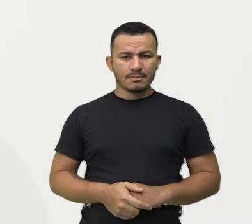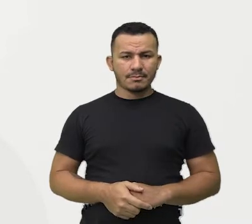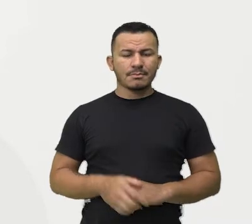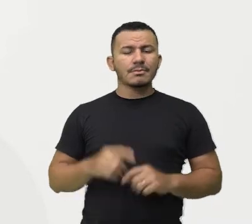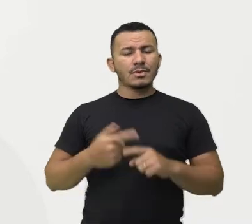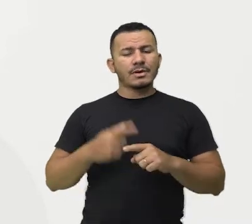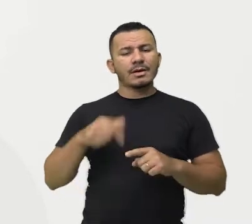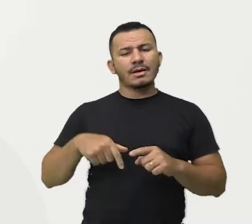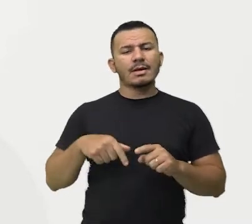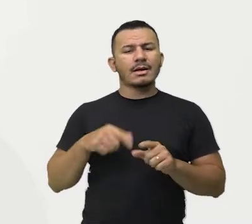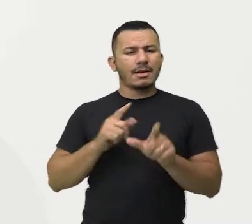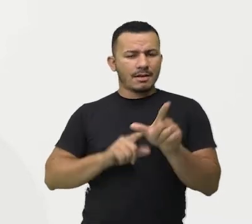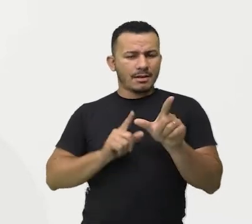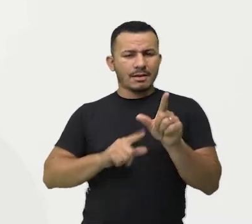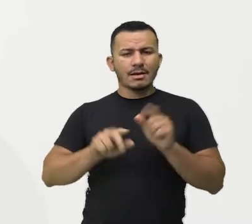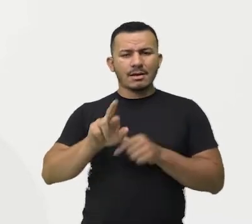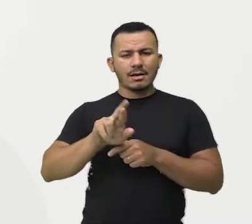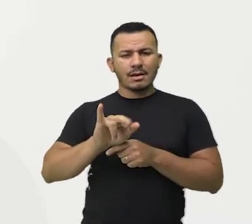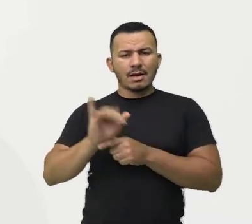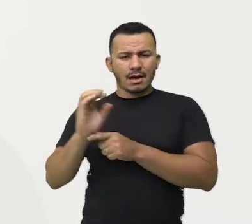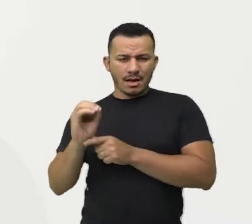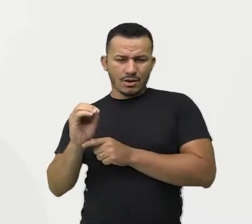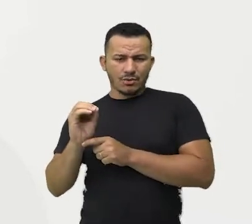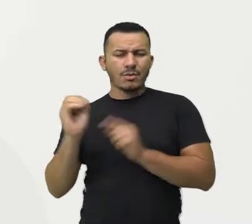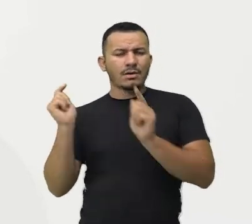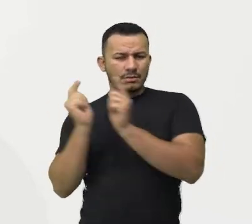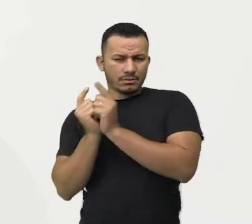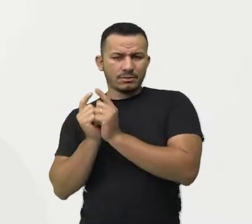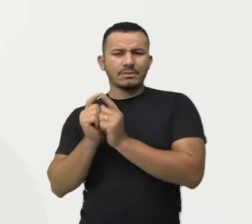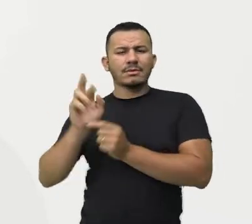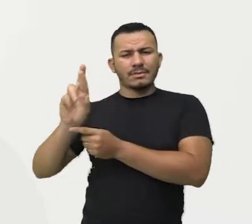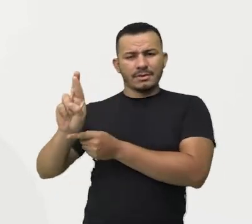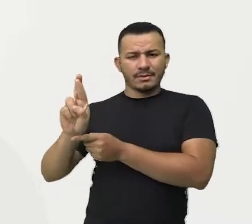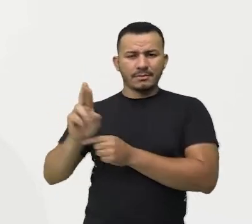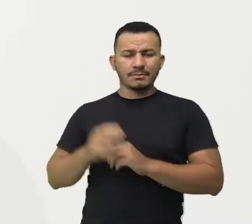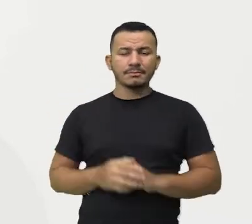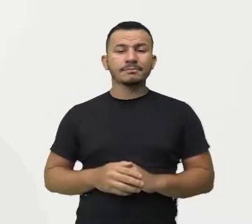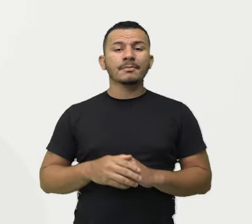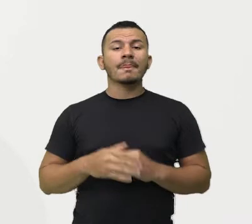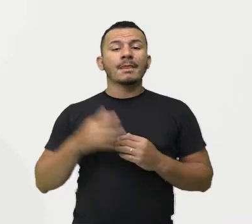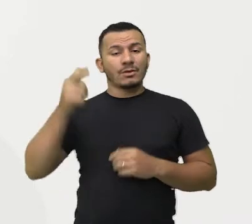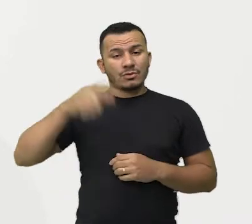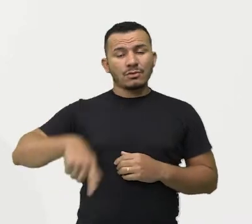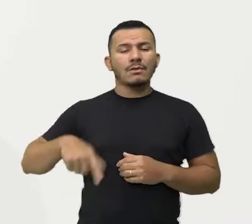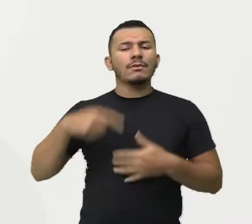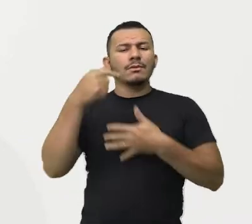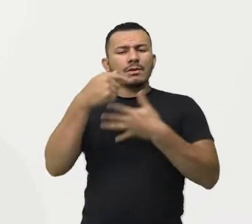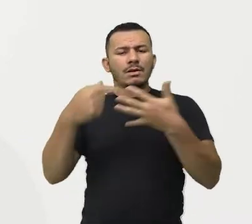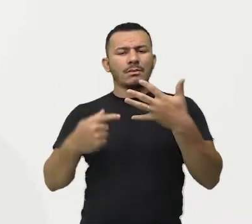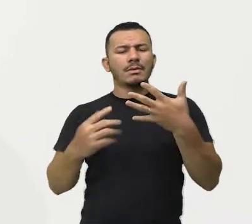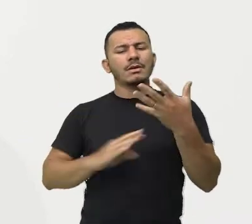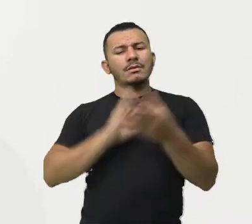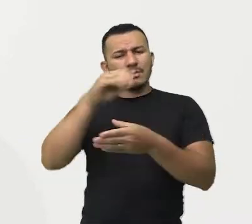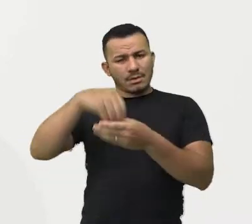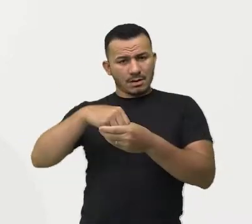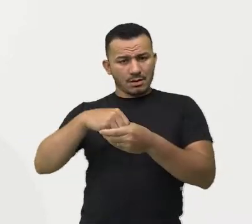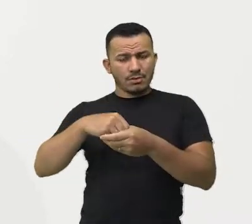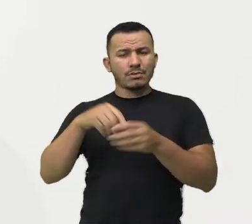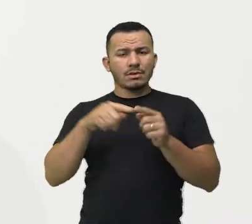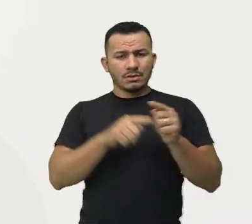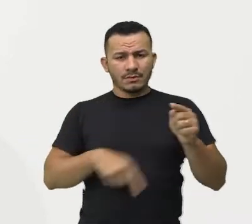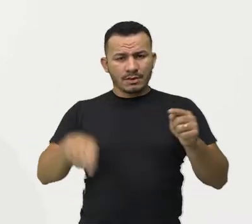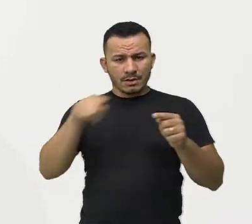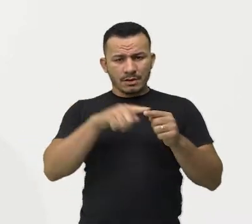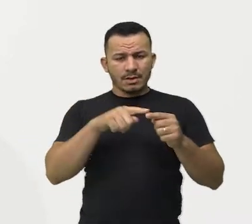bom? Que é intuitivo a palavra raio, certo? Então, lembrando, quais são os elementos da circunferência?